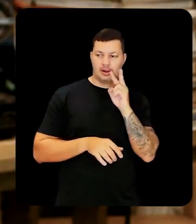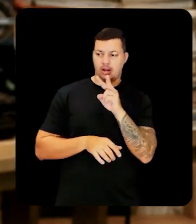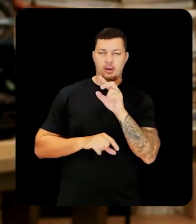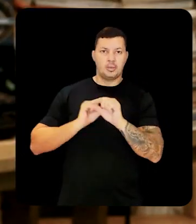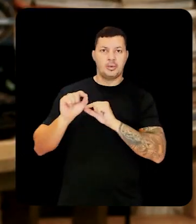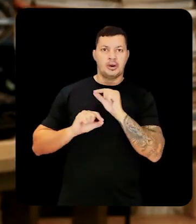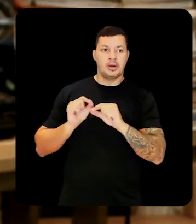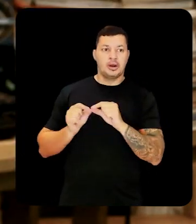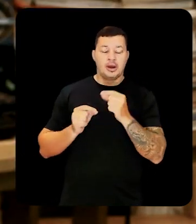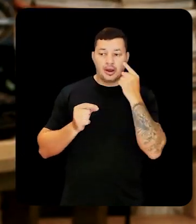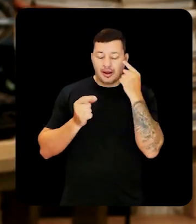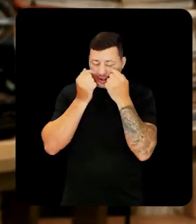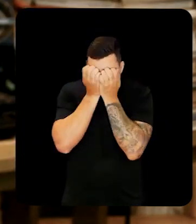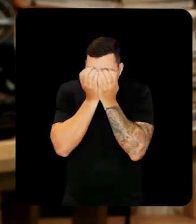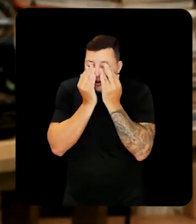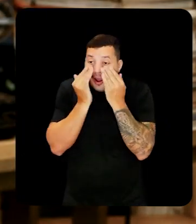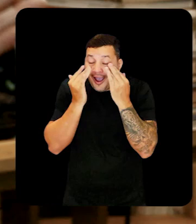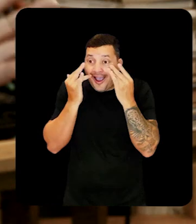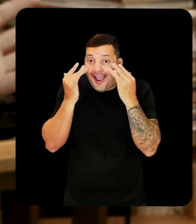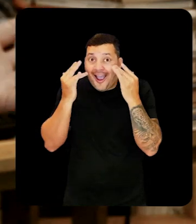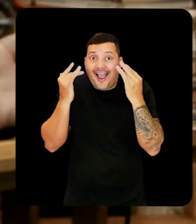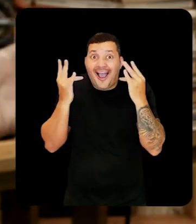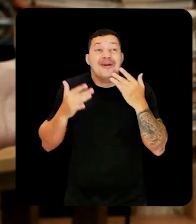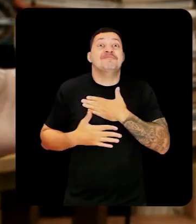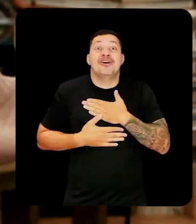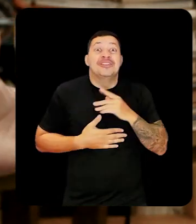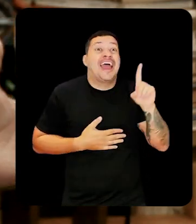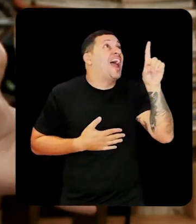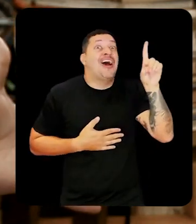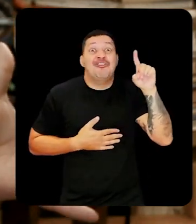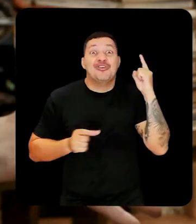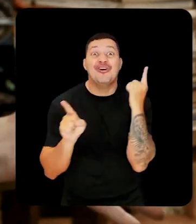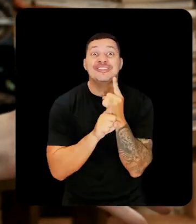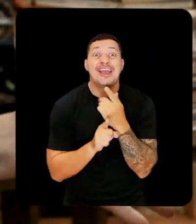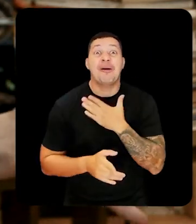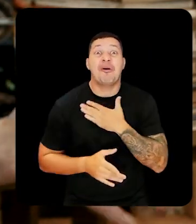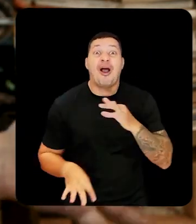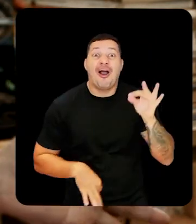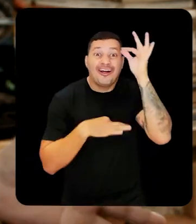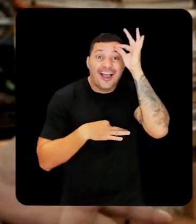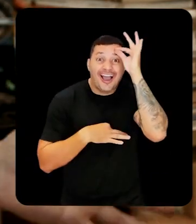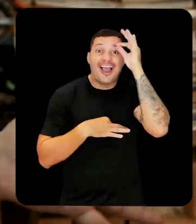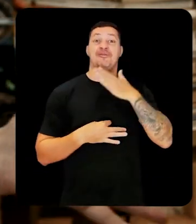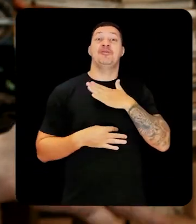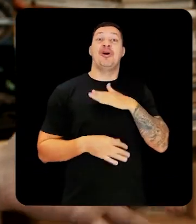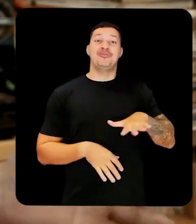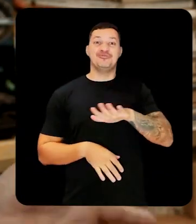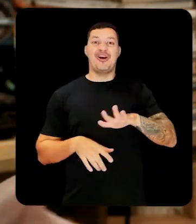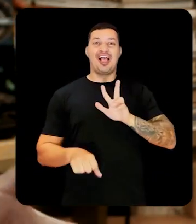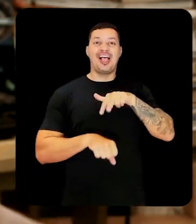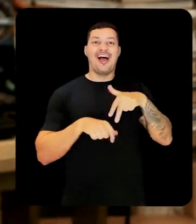olhei aquilo, meu olho brilhou de uma forma tão intensa. Eu falei, meu Deus, eu encontrei o meu lugar, é o